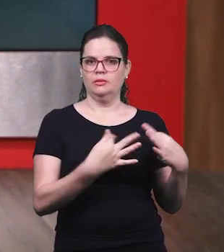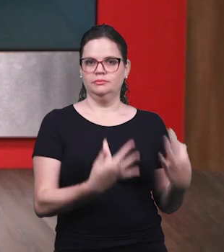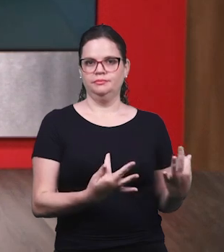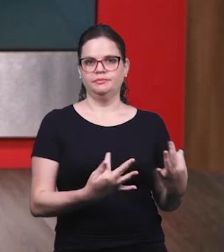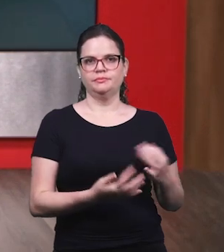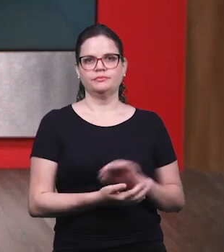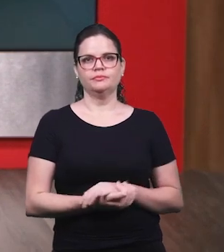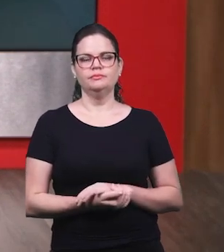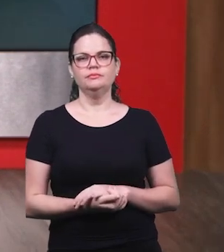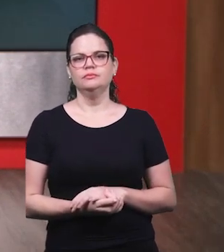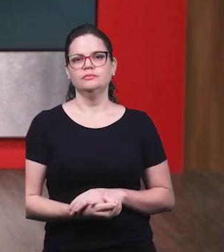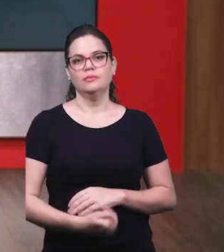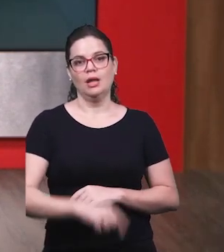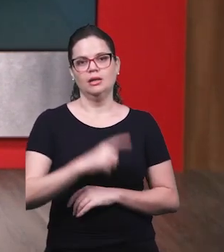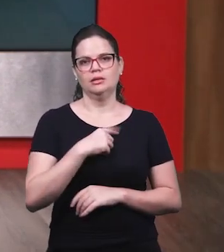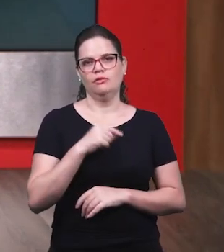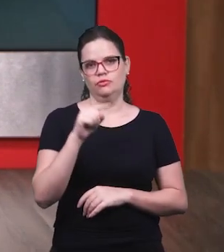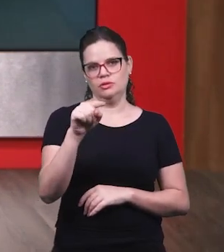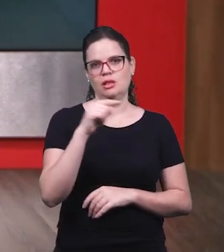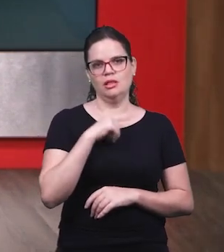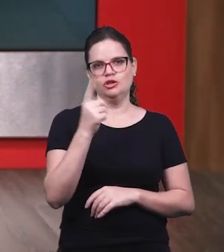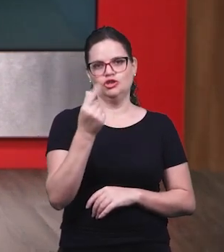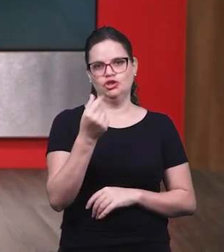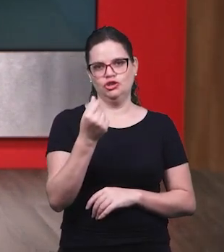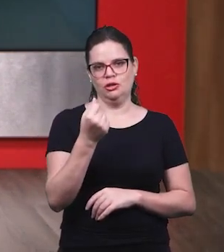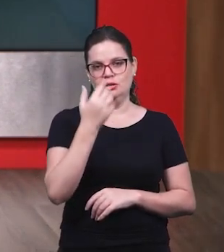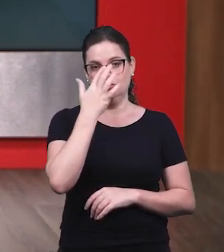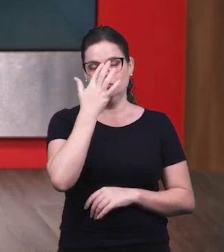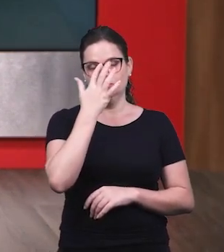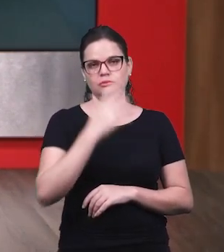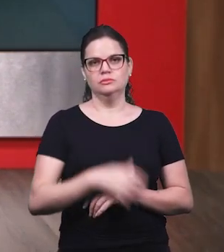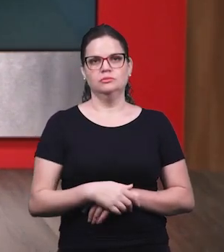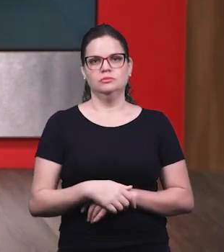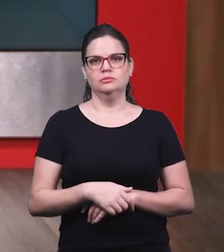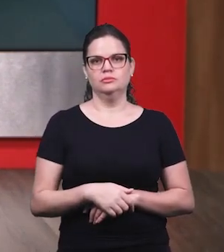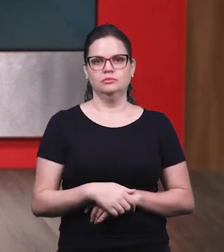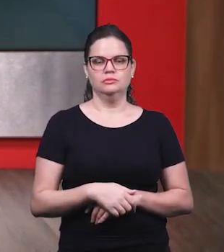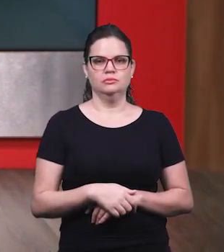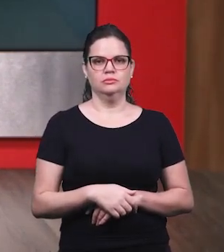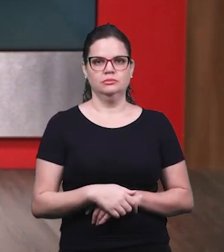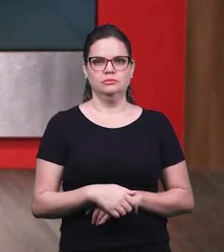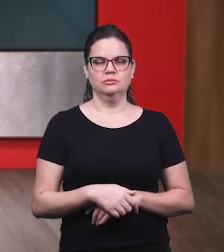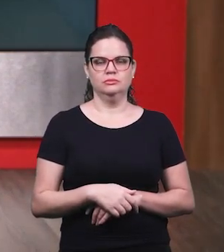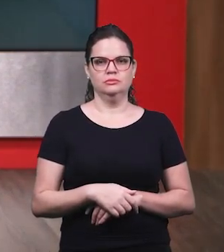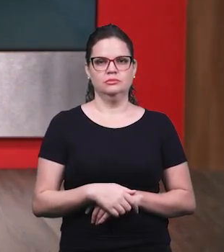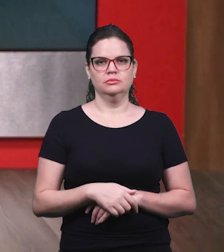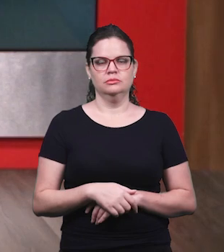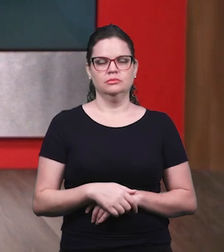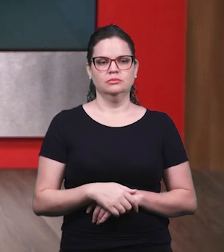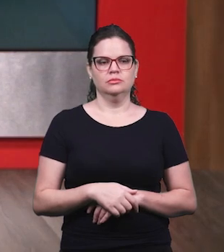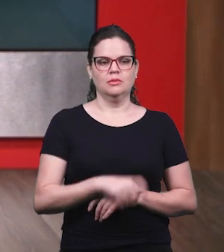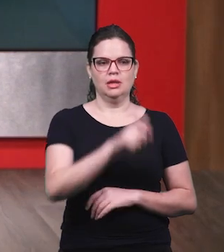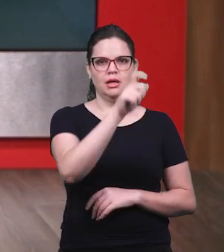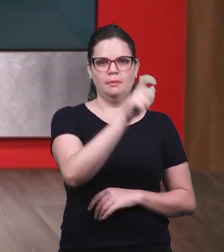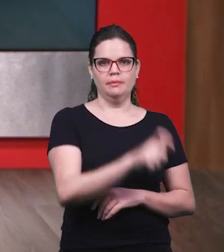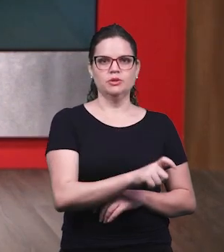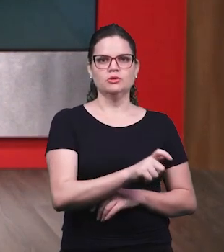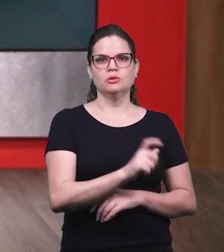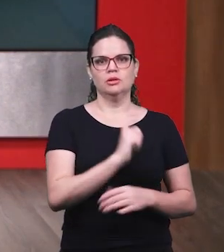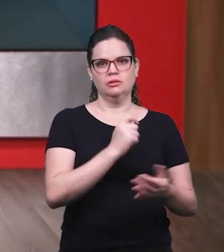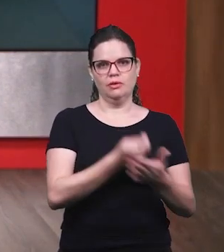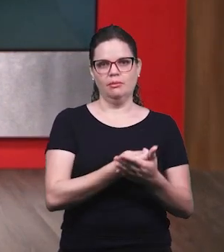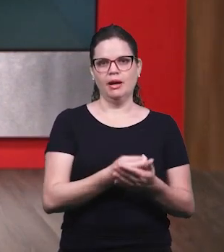dinheiro, evidentemente, né? E uma despesa financeira para quem toma esse dinheiro emprestado,